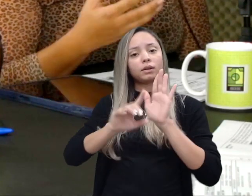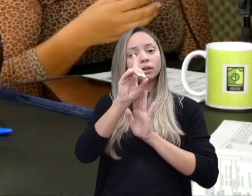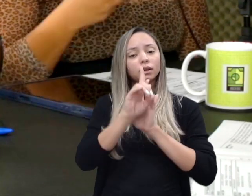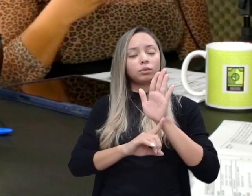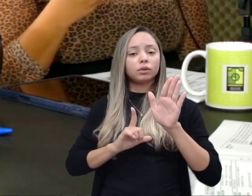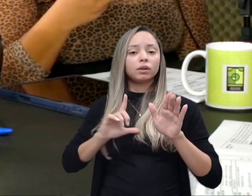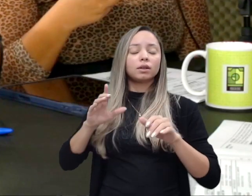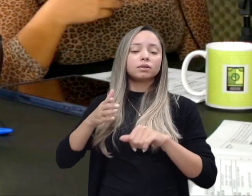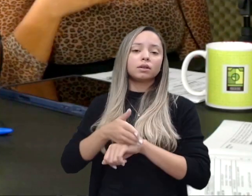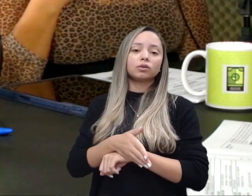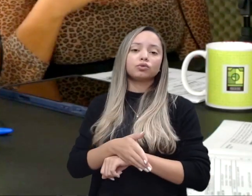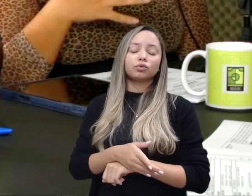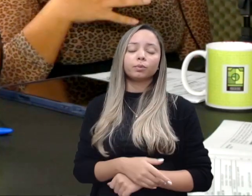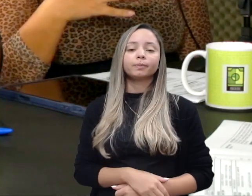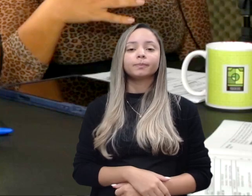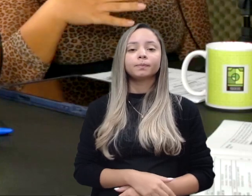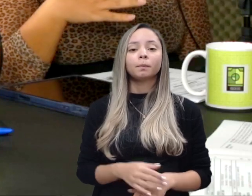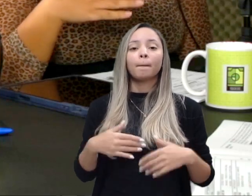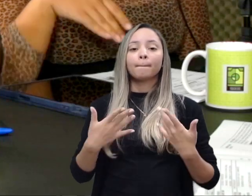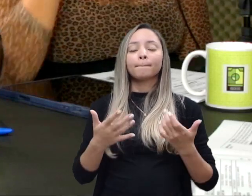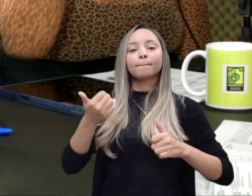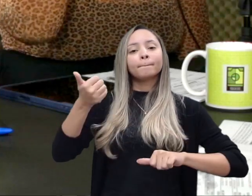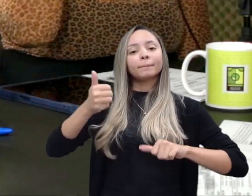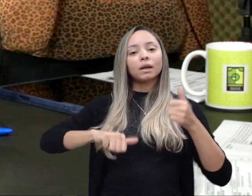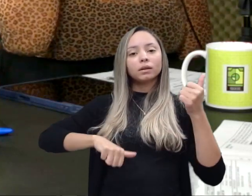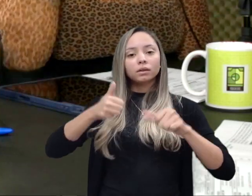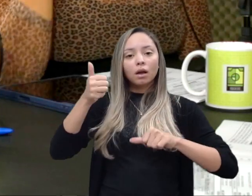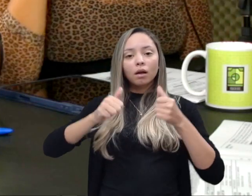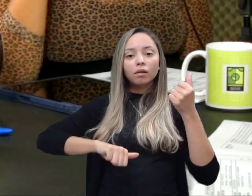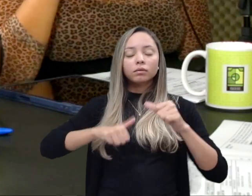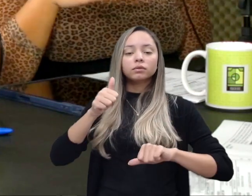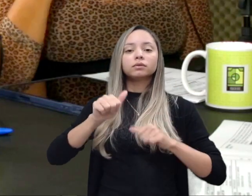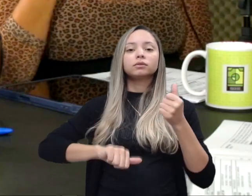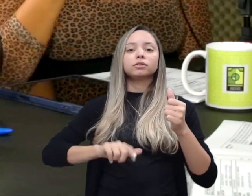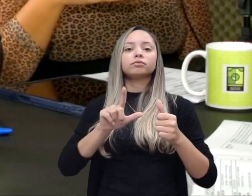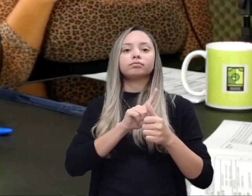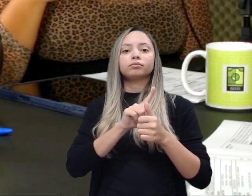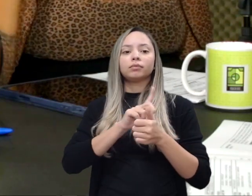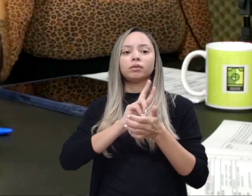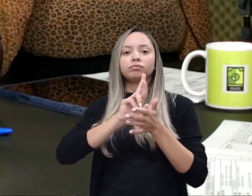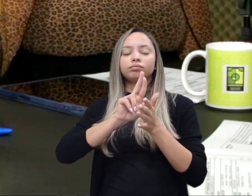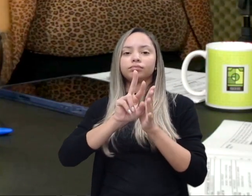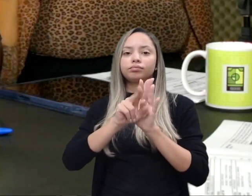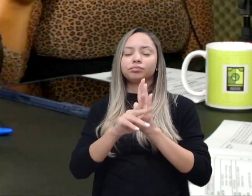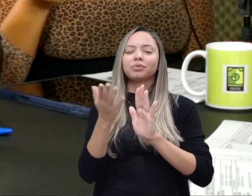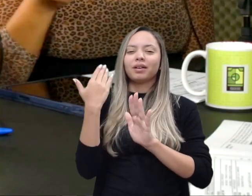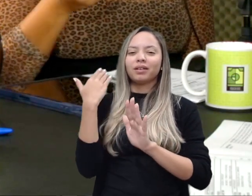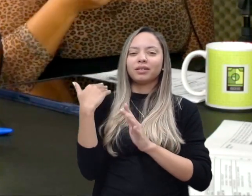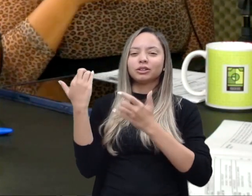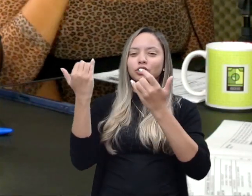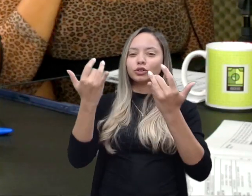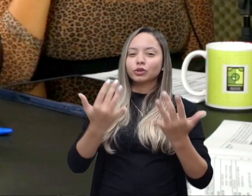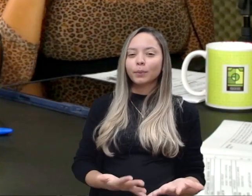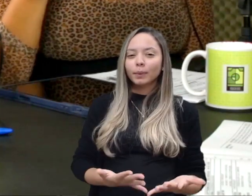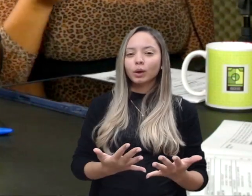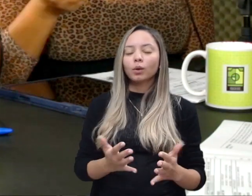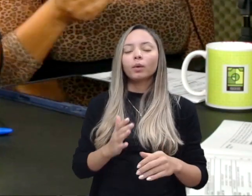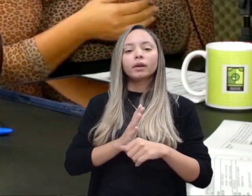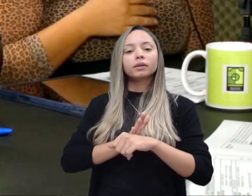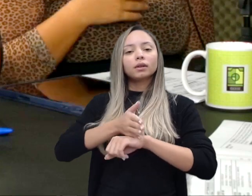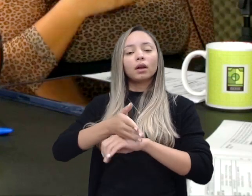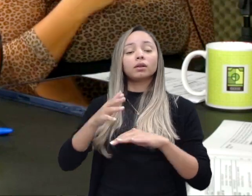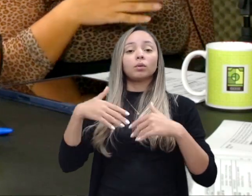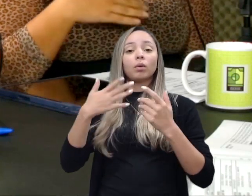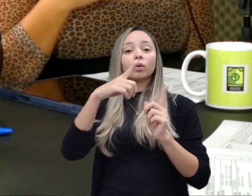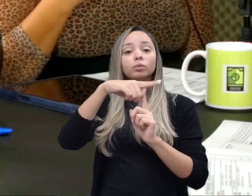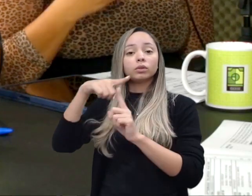acesso. Então, a análise, ela é bem multifatorial, como a gente já conversou, desde a entrada, quais são essas